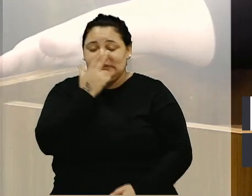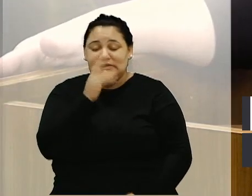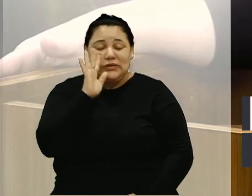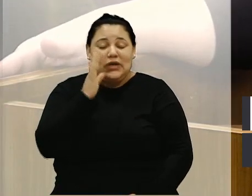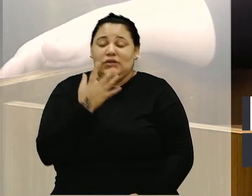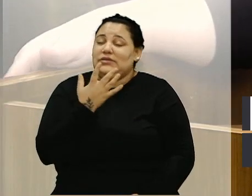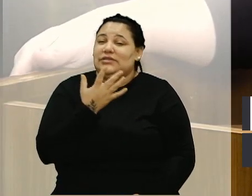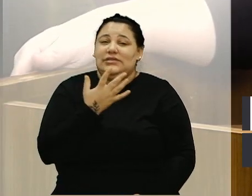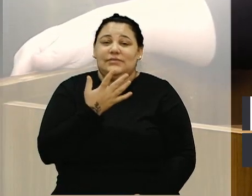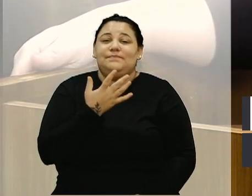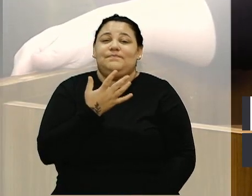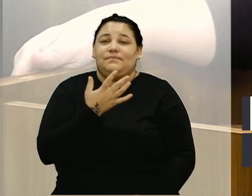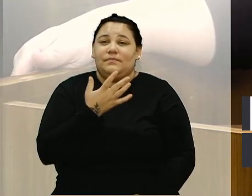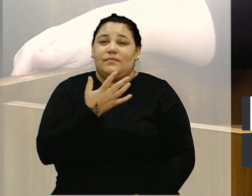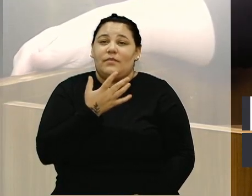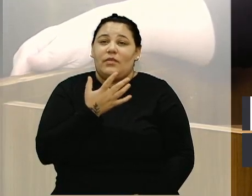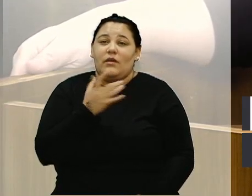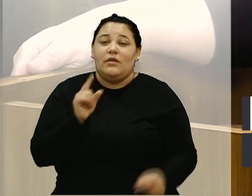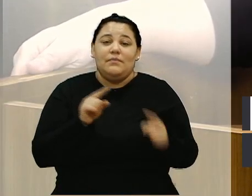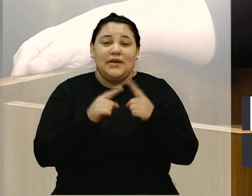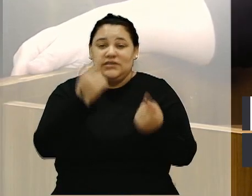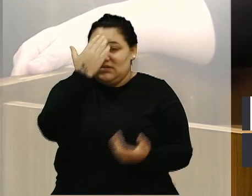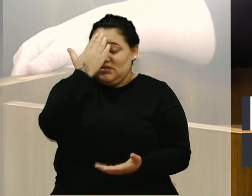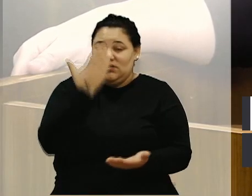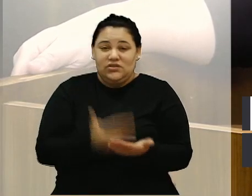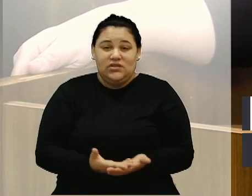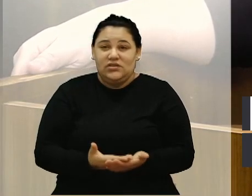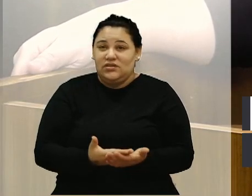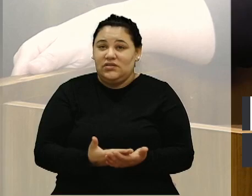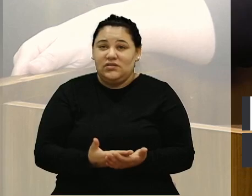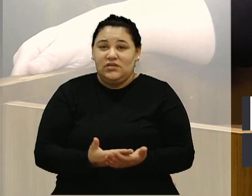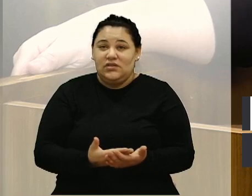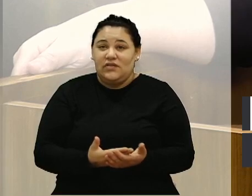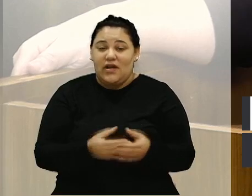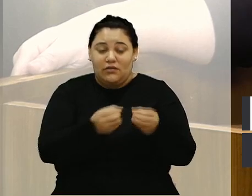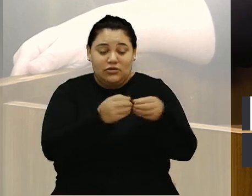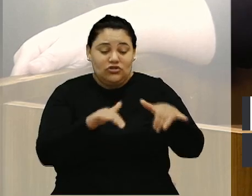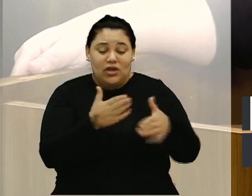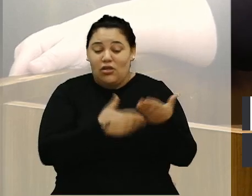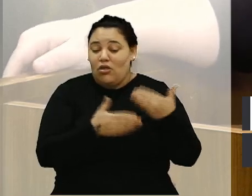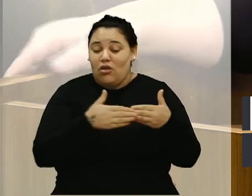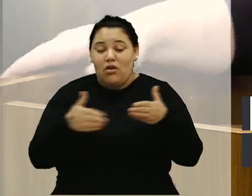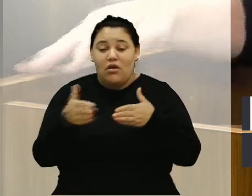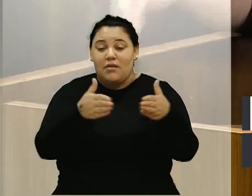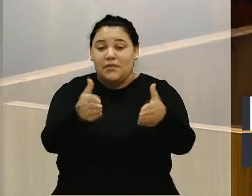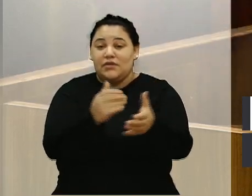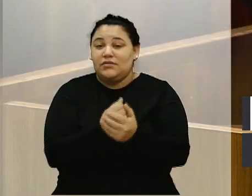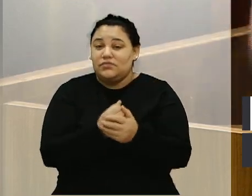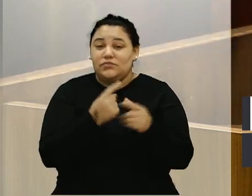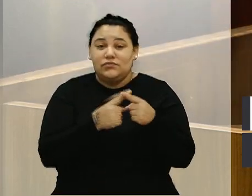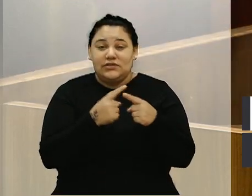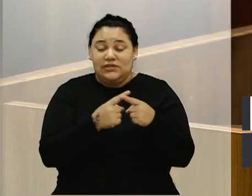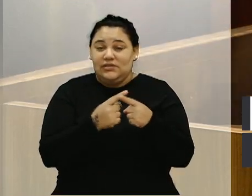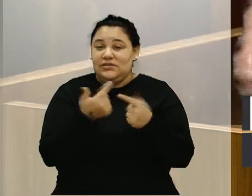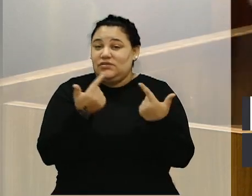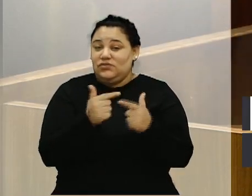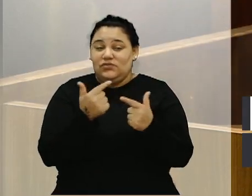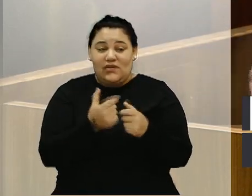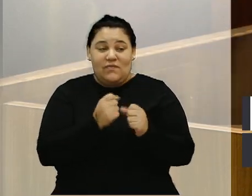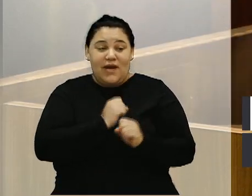de chuvas, mas ele, acredito eu, que vai derrubar toda a estrada. Porque se nós não tomarmos agora,